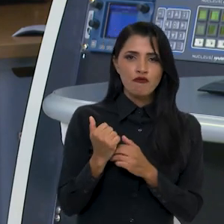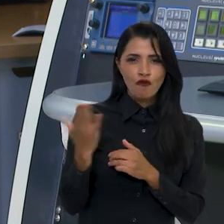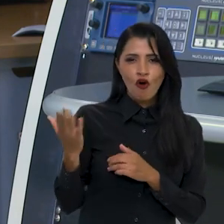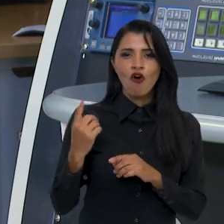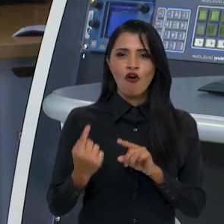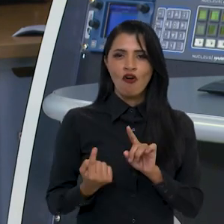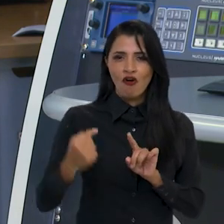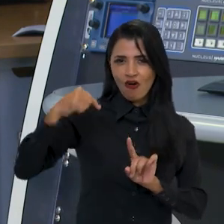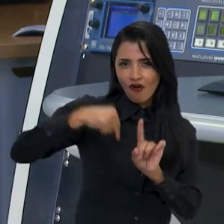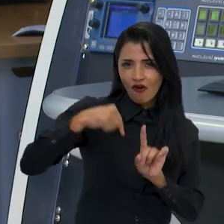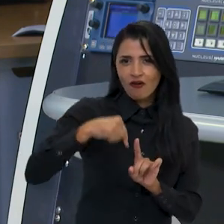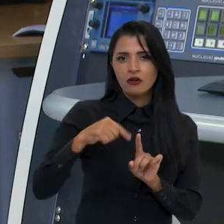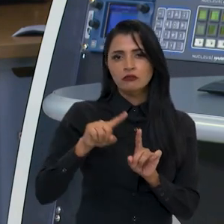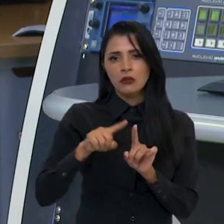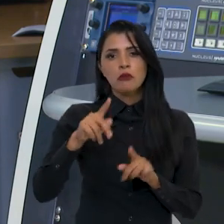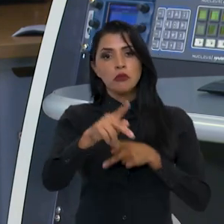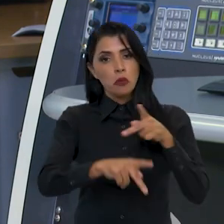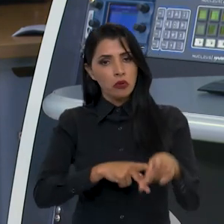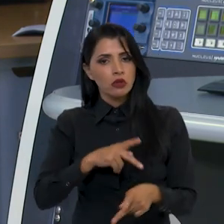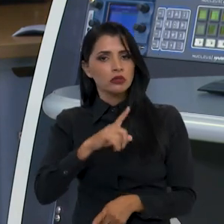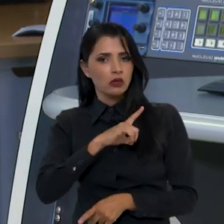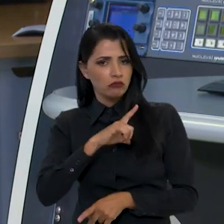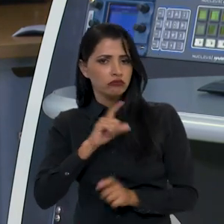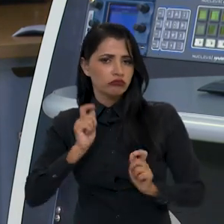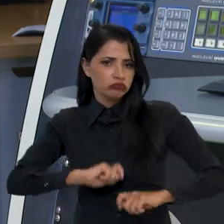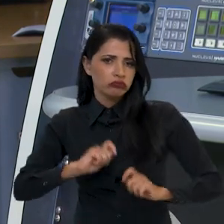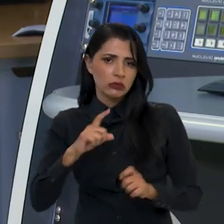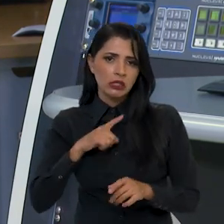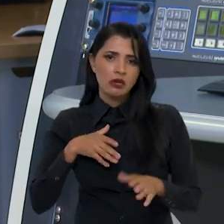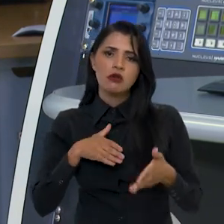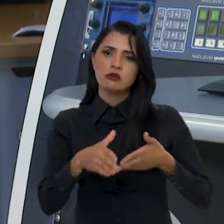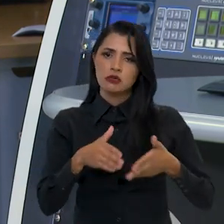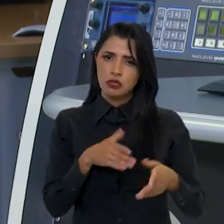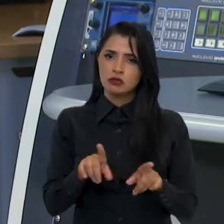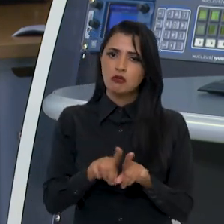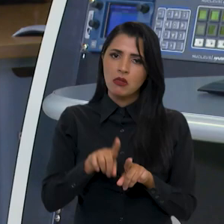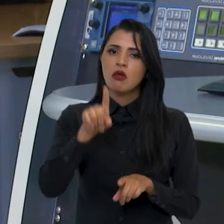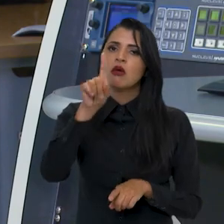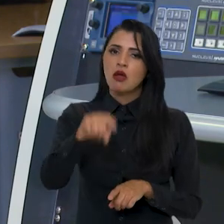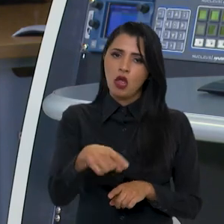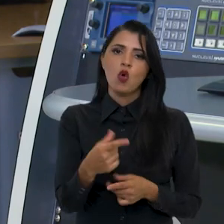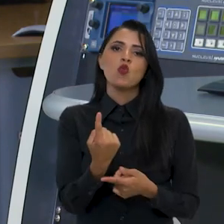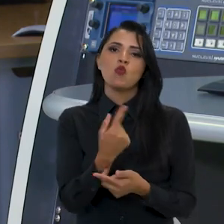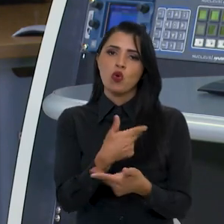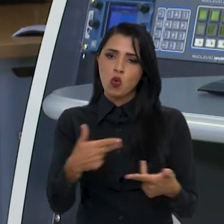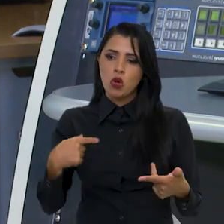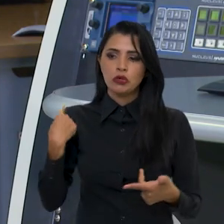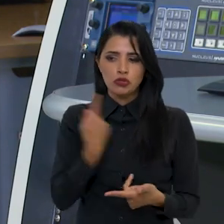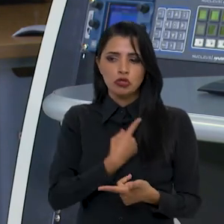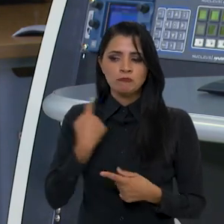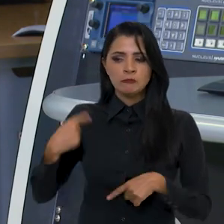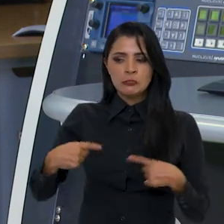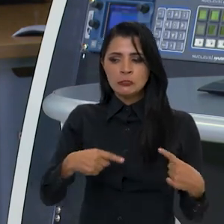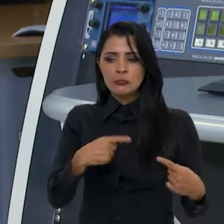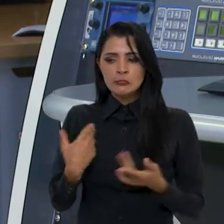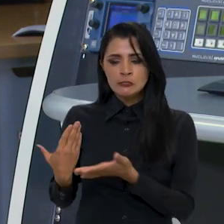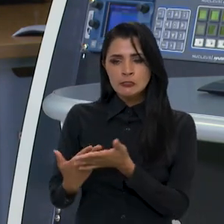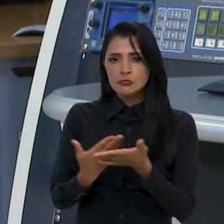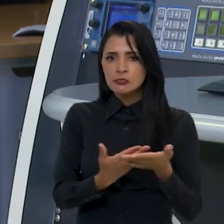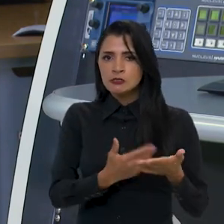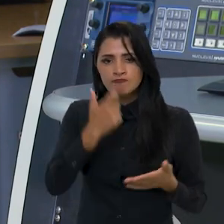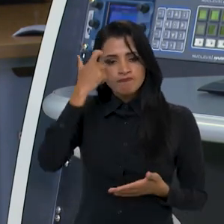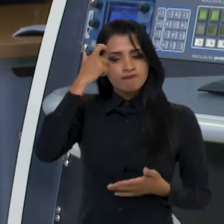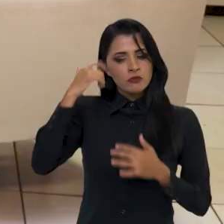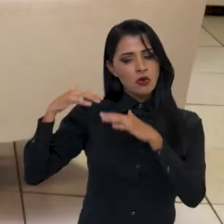por fora dos pacotes de dados para que a população possa ter esse acesso, né? Então, isso também é uma coisa que está sendo estudada e que a